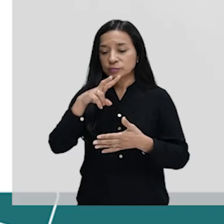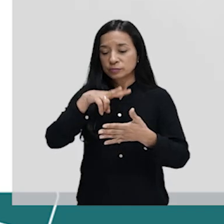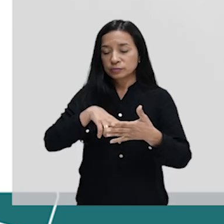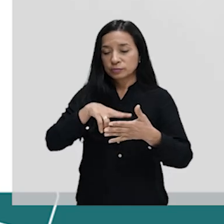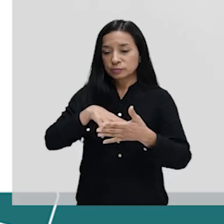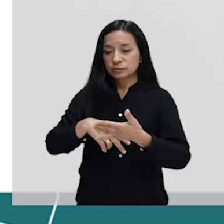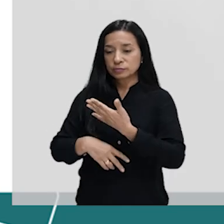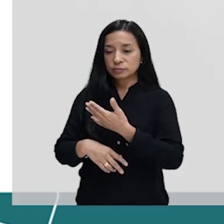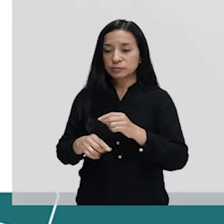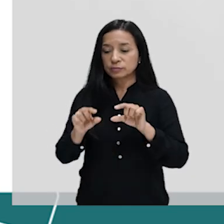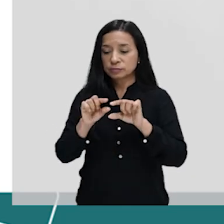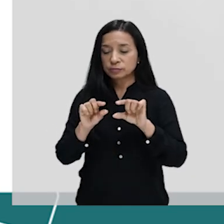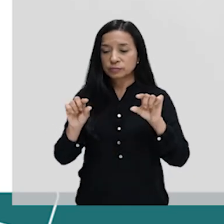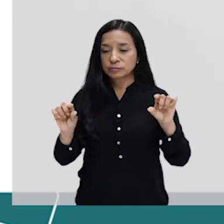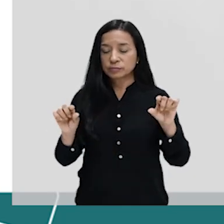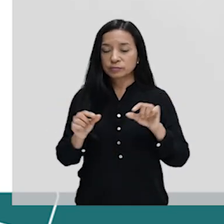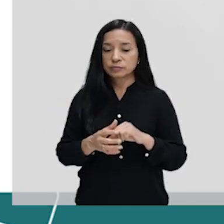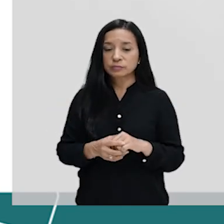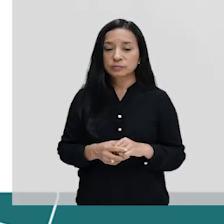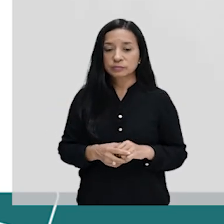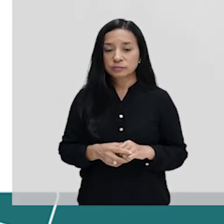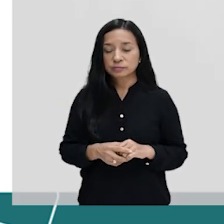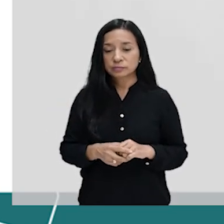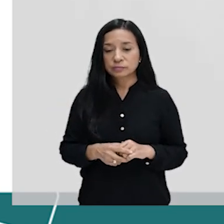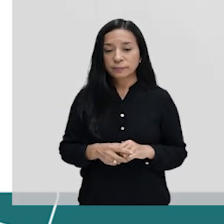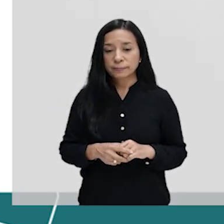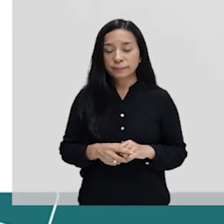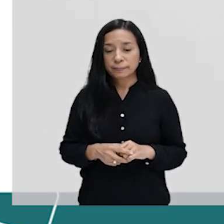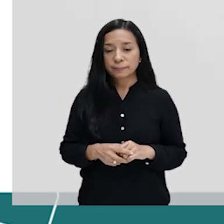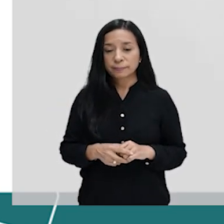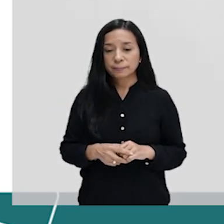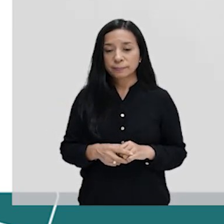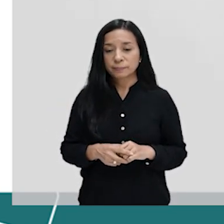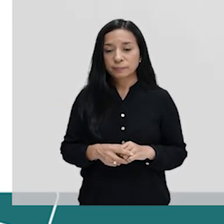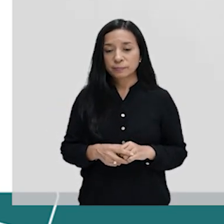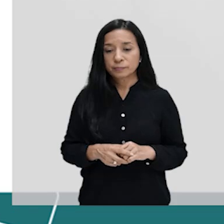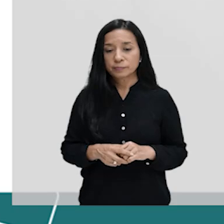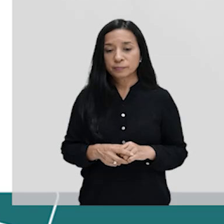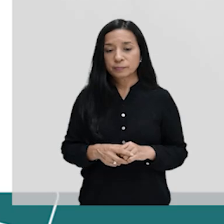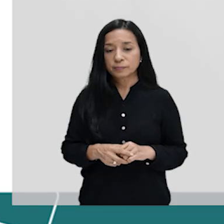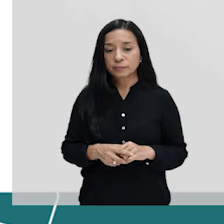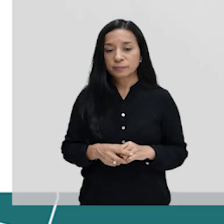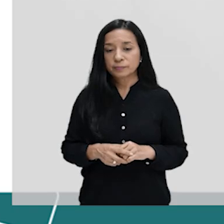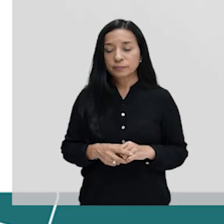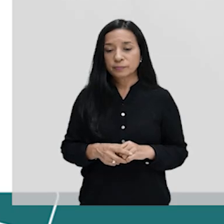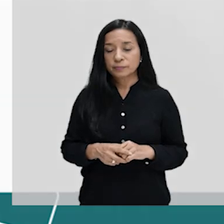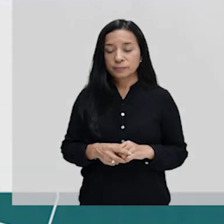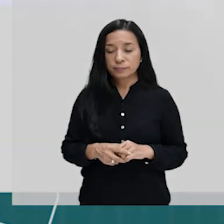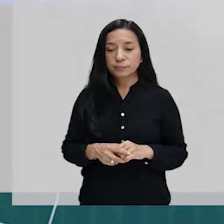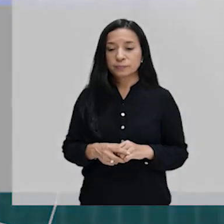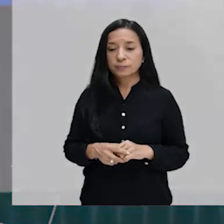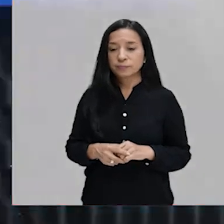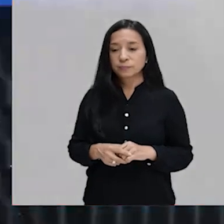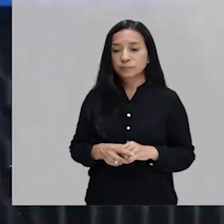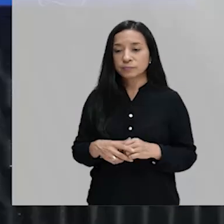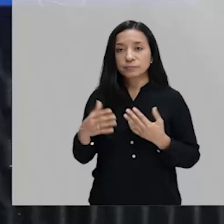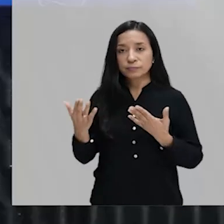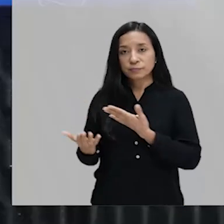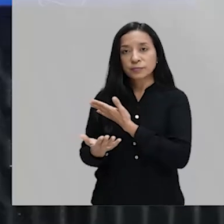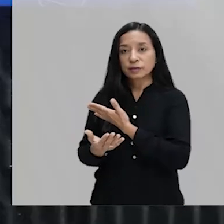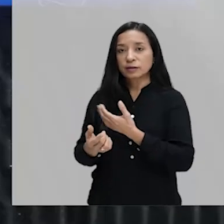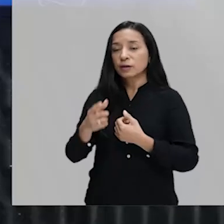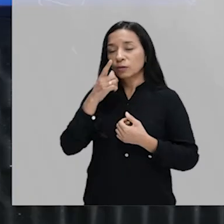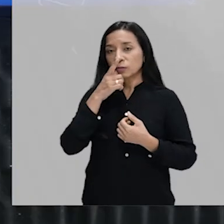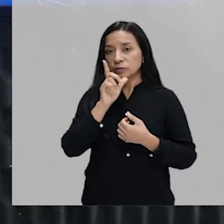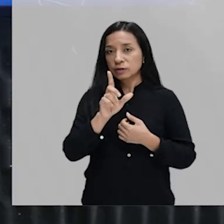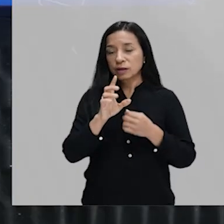por esse motivo não vinha à festa. Não te convidei, por isso saia já daqui. Penteei-me. Então, aqui vocês